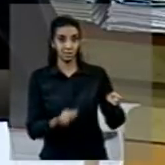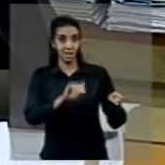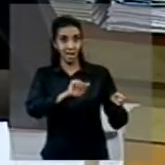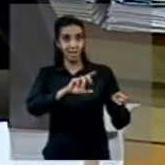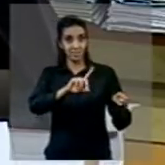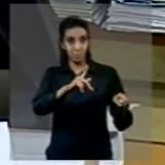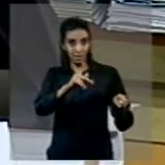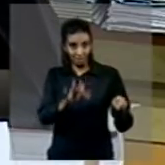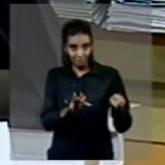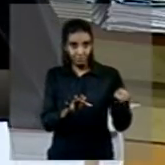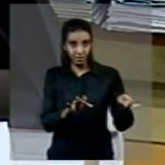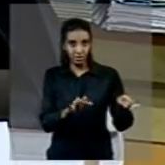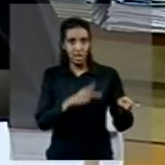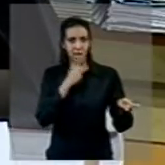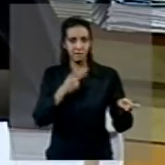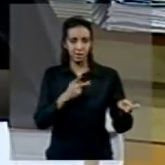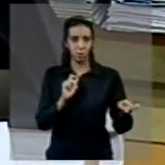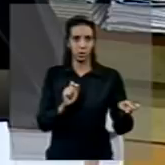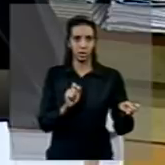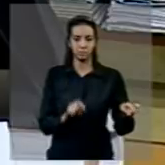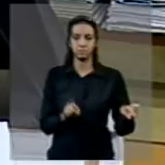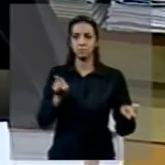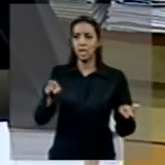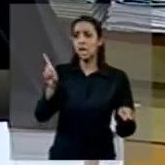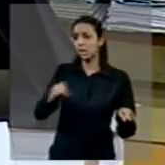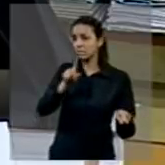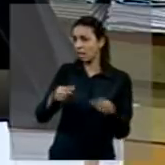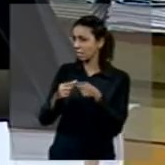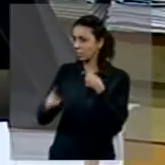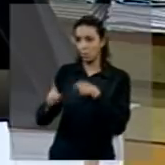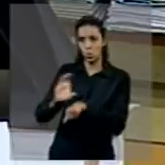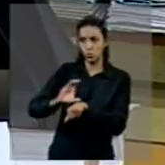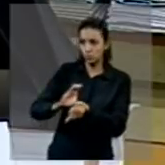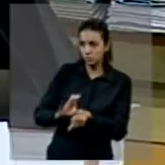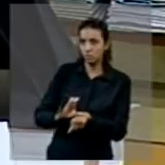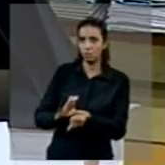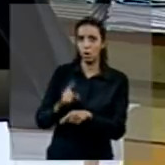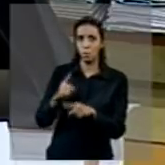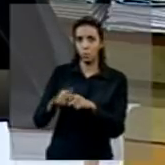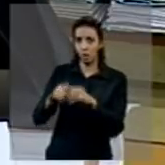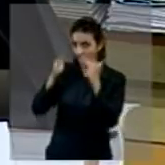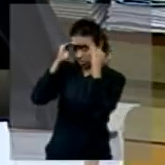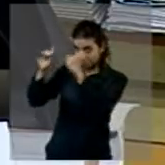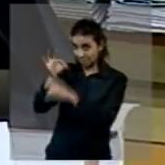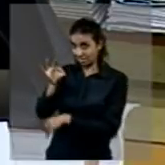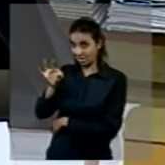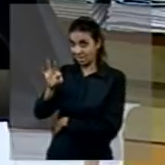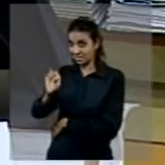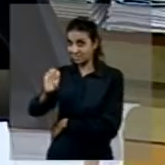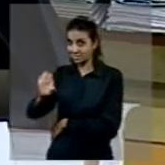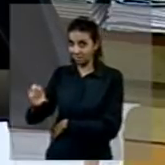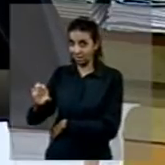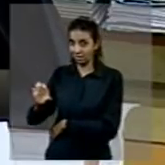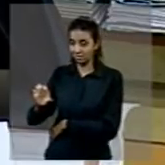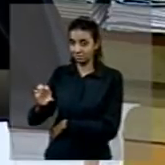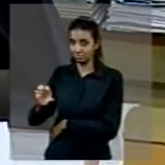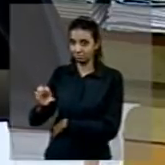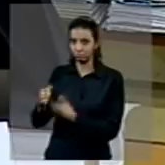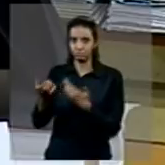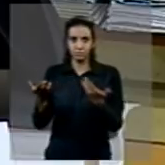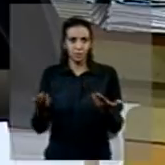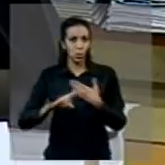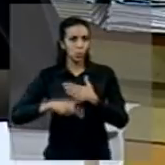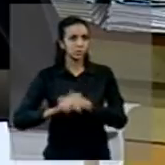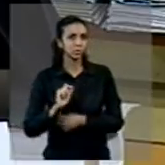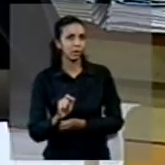no sentido de que seria inconstitucional o cancelamento decorrente do não atendimento à convocação para a revisão do eleitorado,